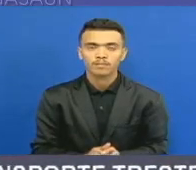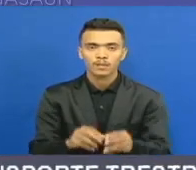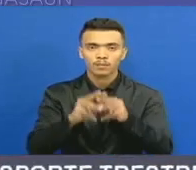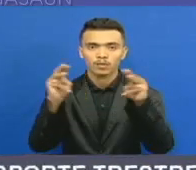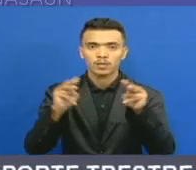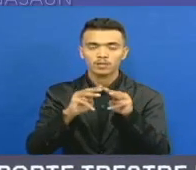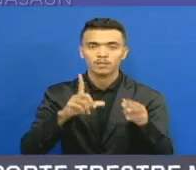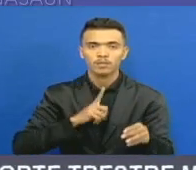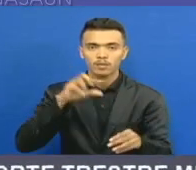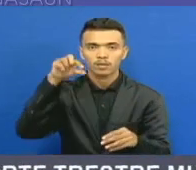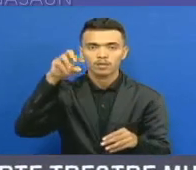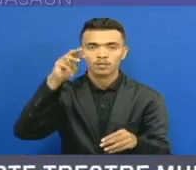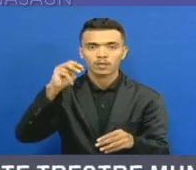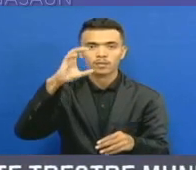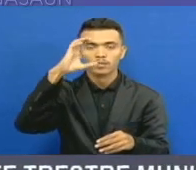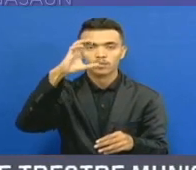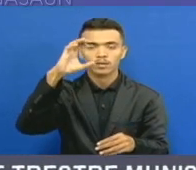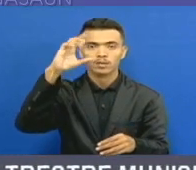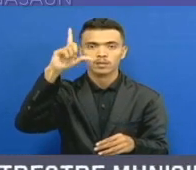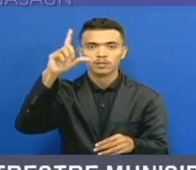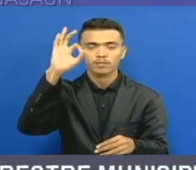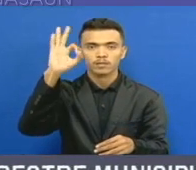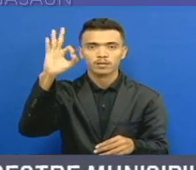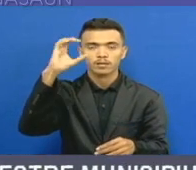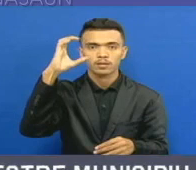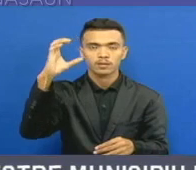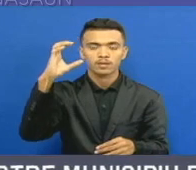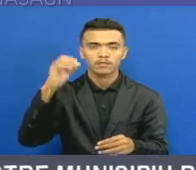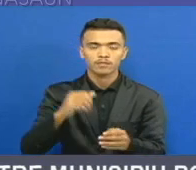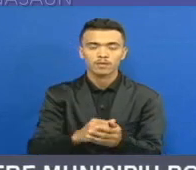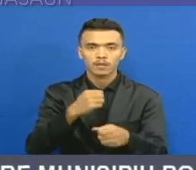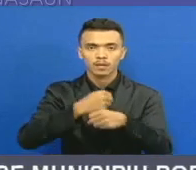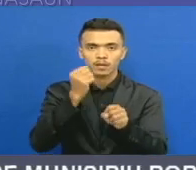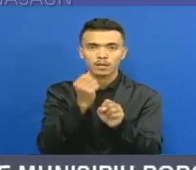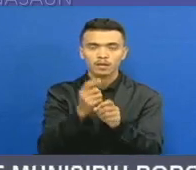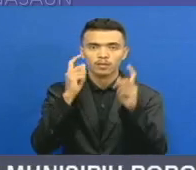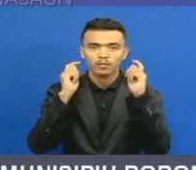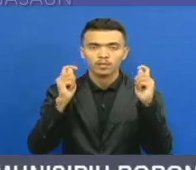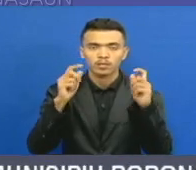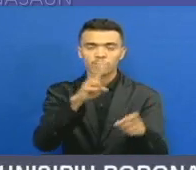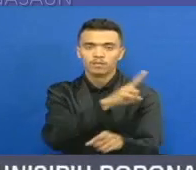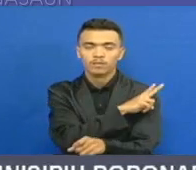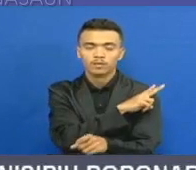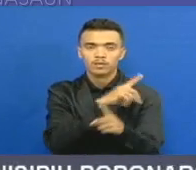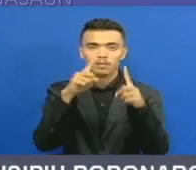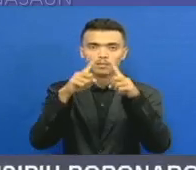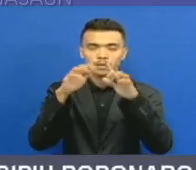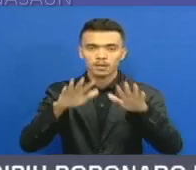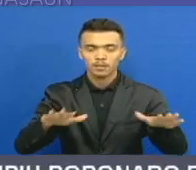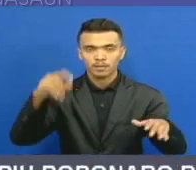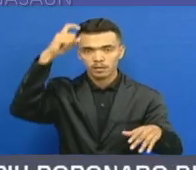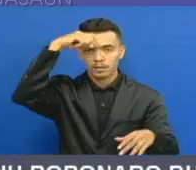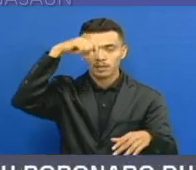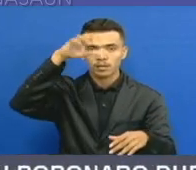I el municipi de l'Autem, Community Health Facilitator Child Farm, ha l'autet una vaccina per la barra i coïdare Tina